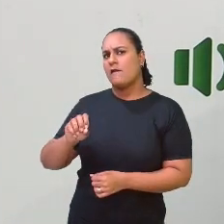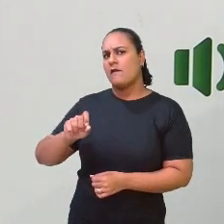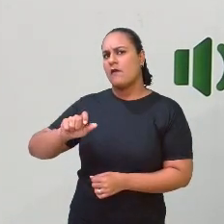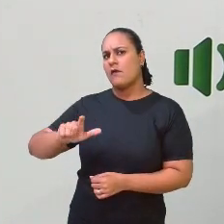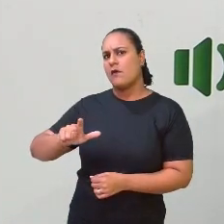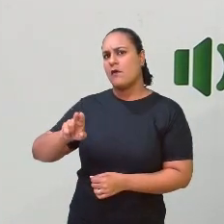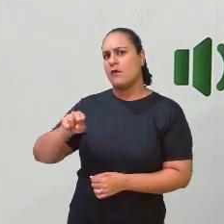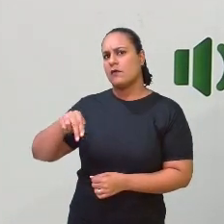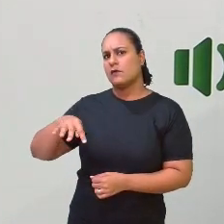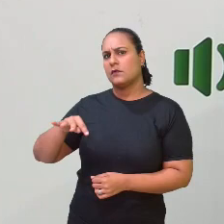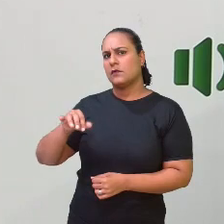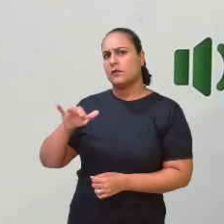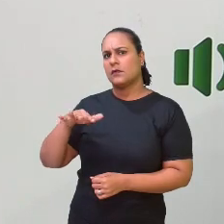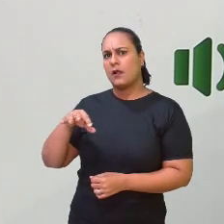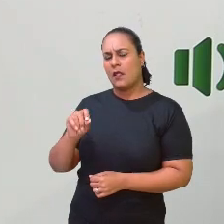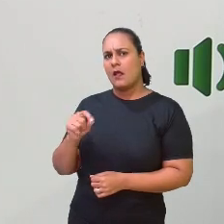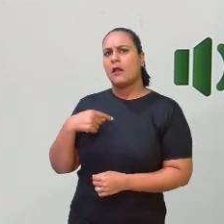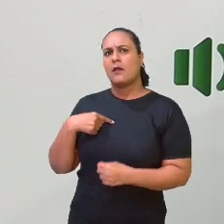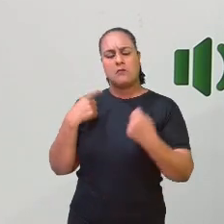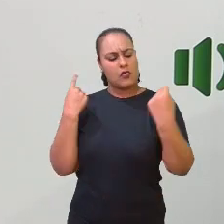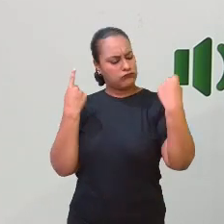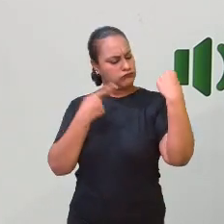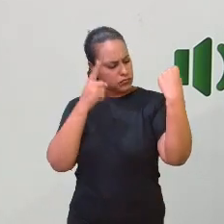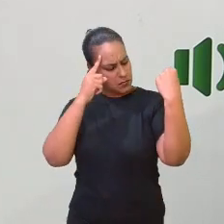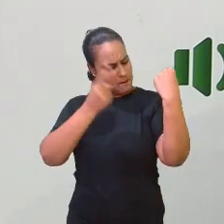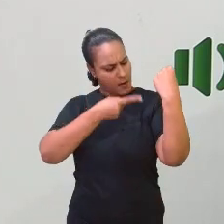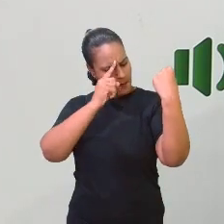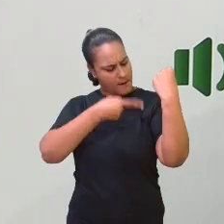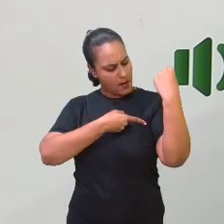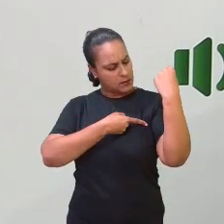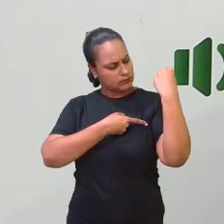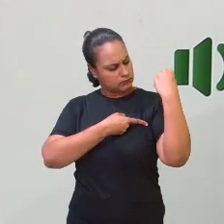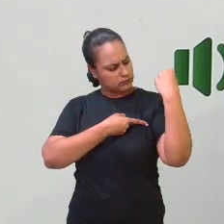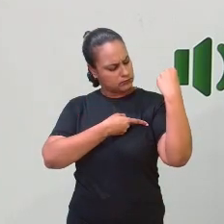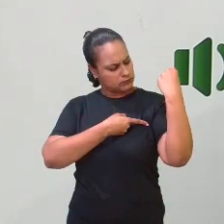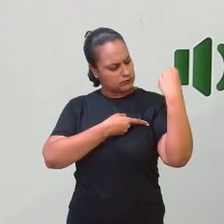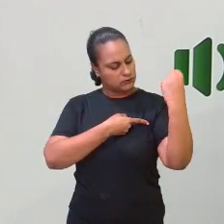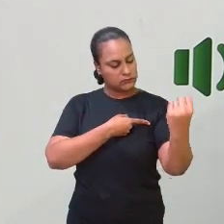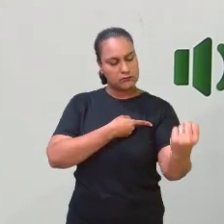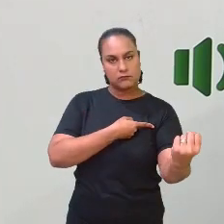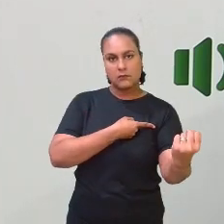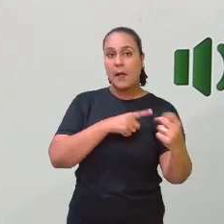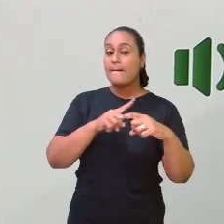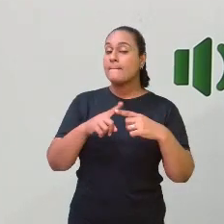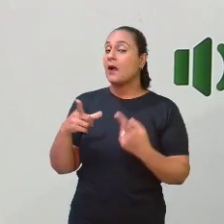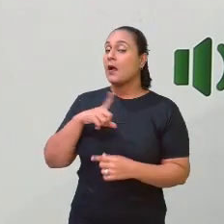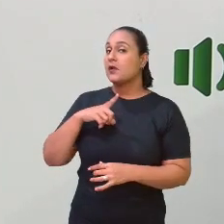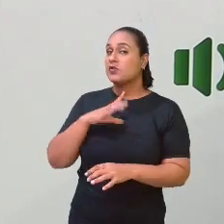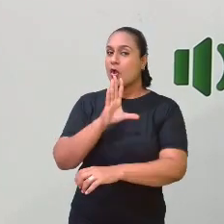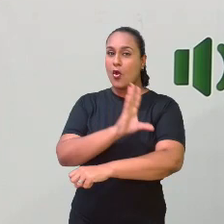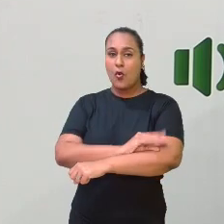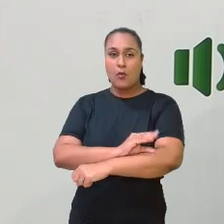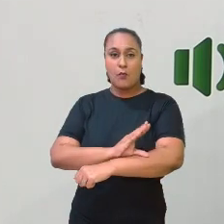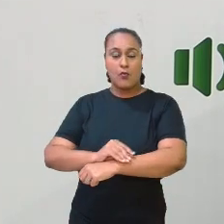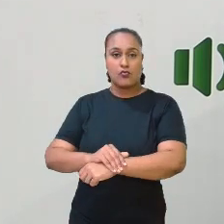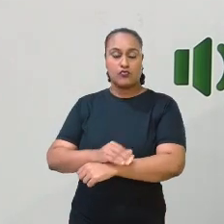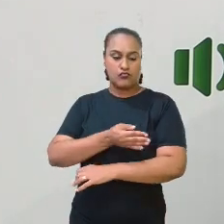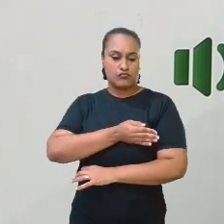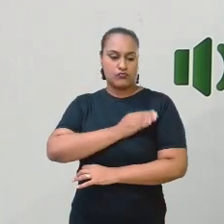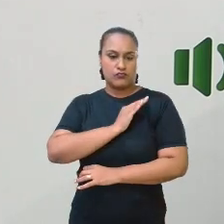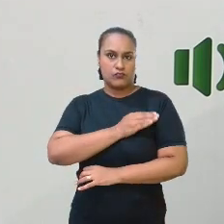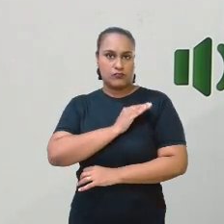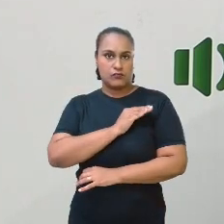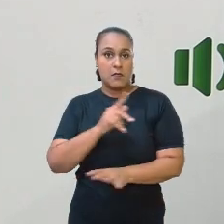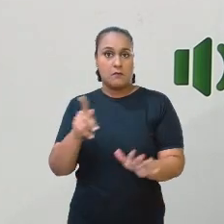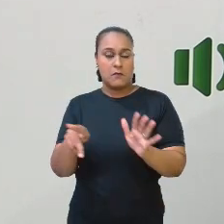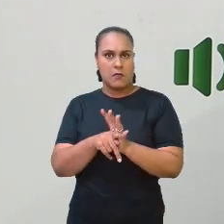consigo dominar. Você consegue contrair e relaxar. Mas existe um músculo, por exemplo, o músculo cardíaco.